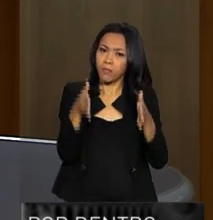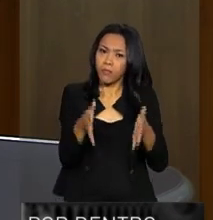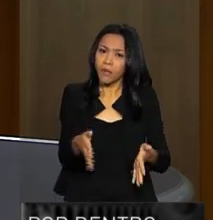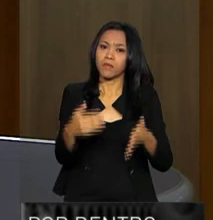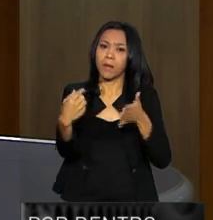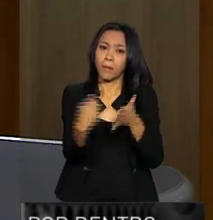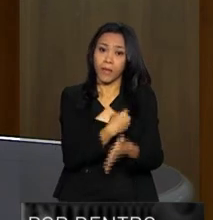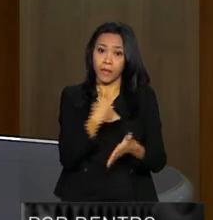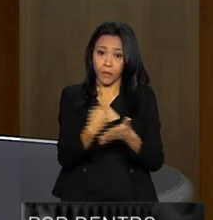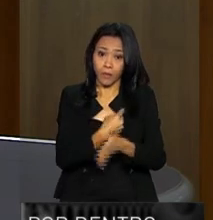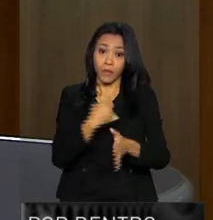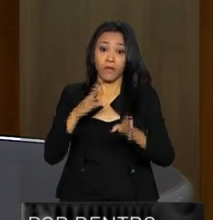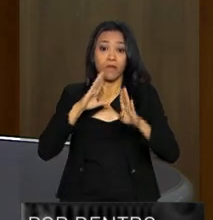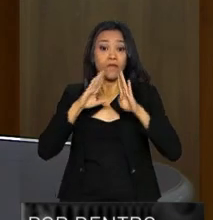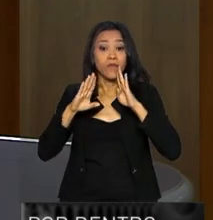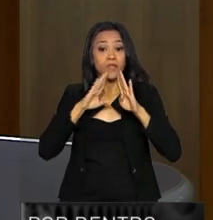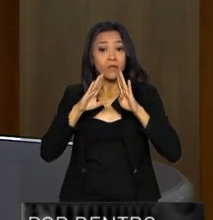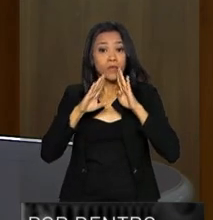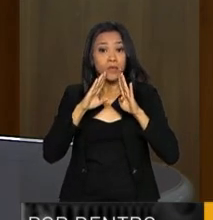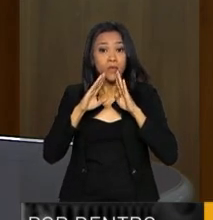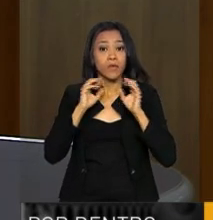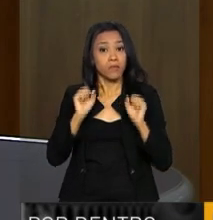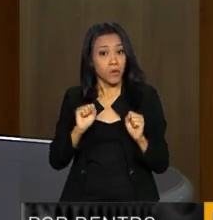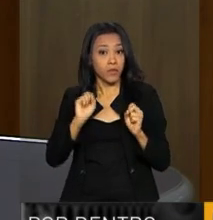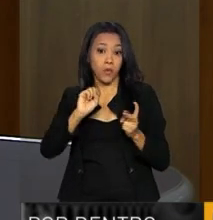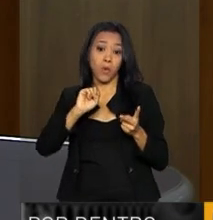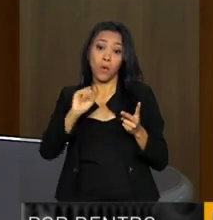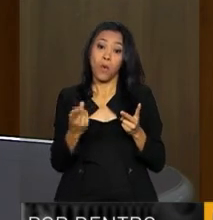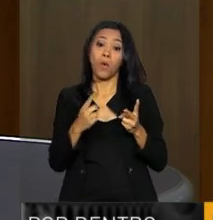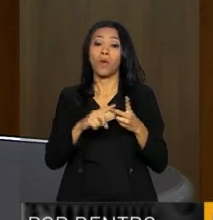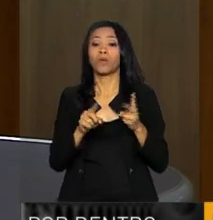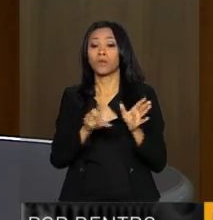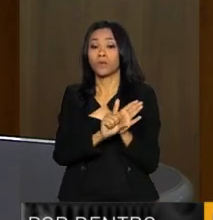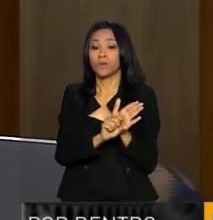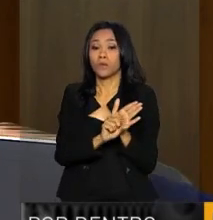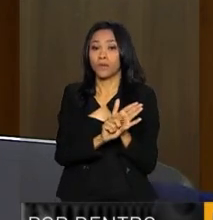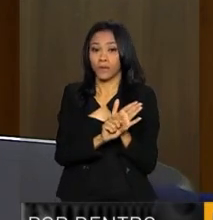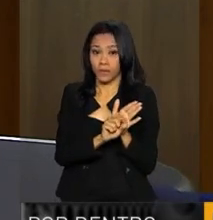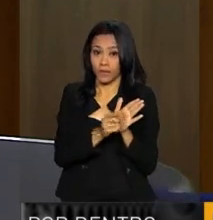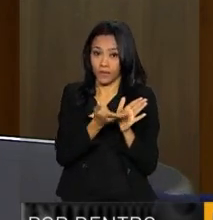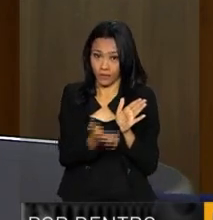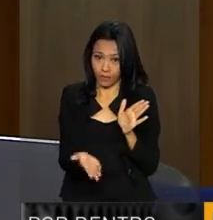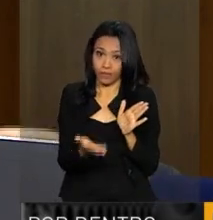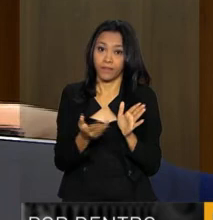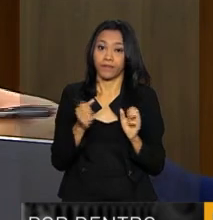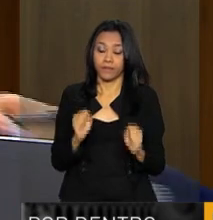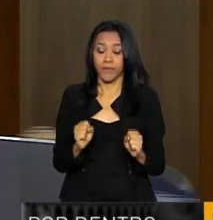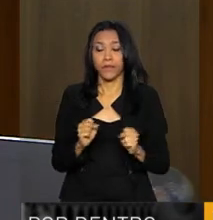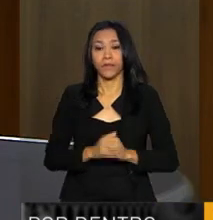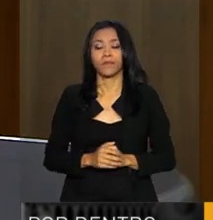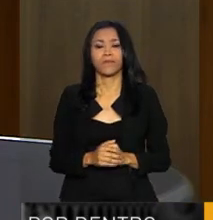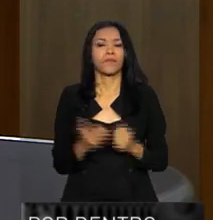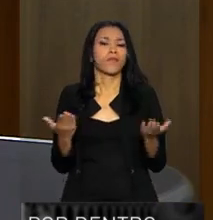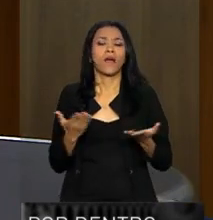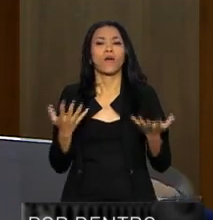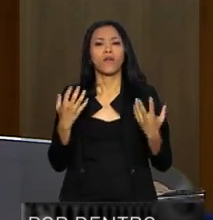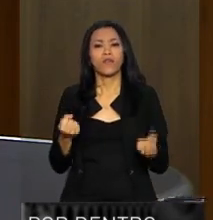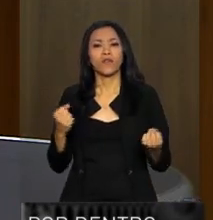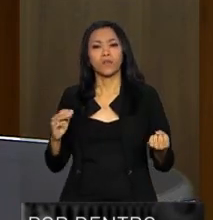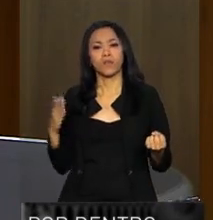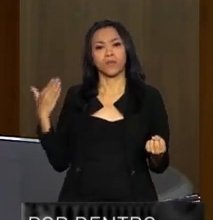facebook.com barra palácio do planalto ou twitter no arroba planalto o ministro agora a gente segue para o rio grande do